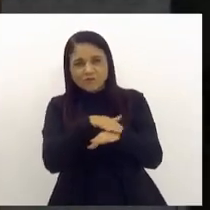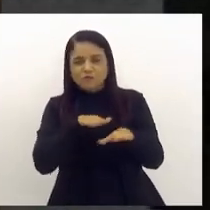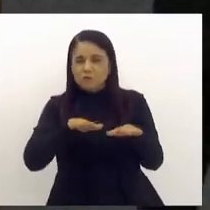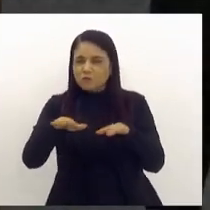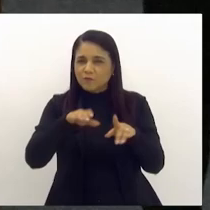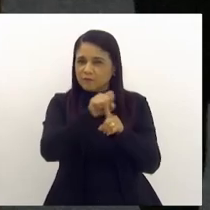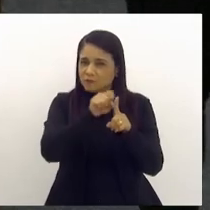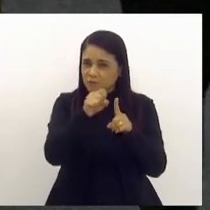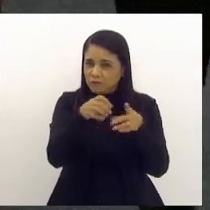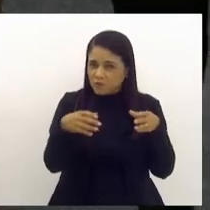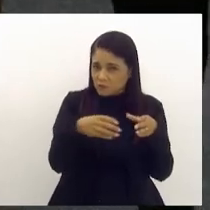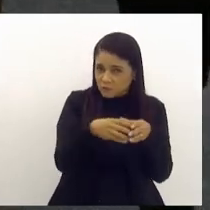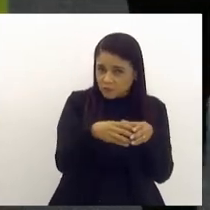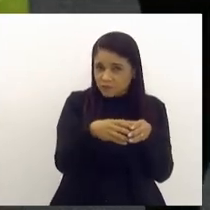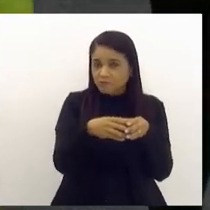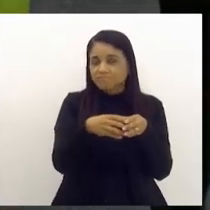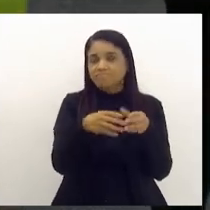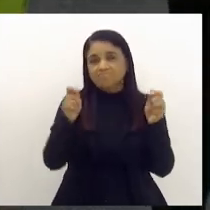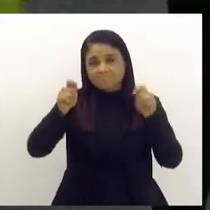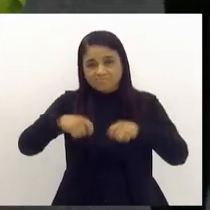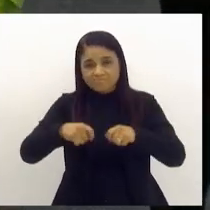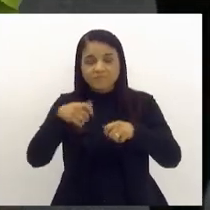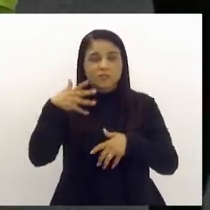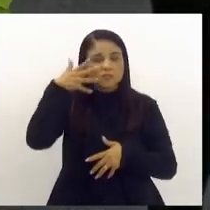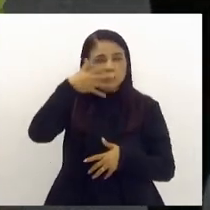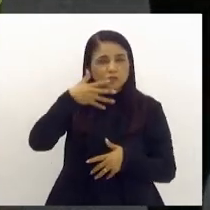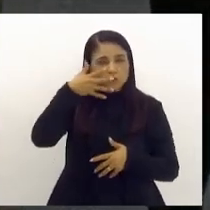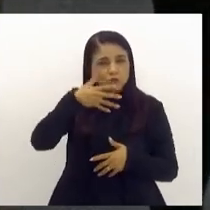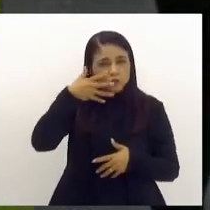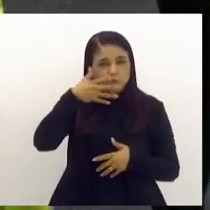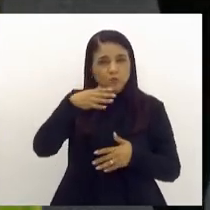sociais, até para ter o discurso que a gente